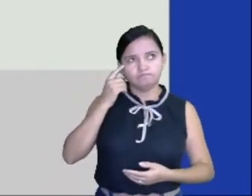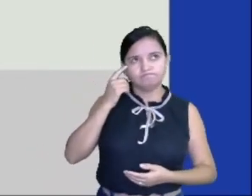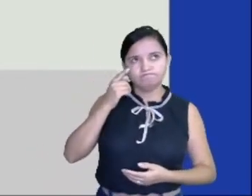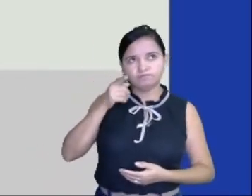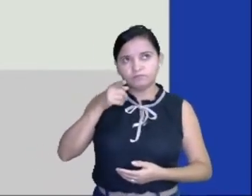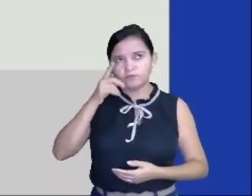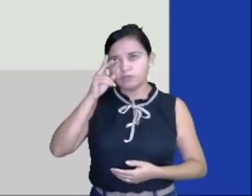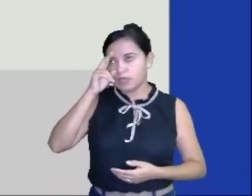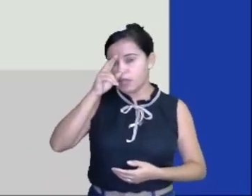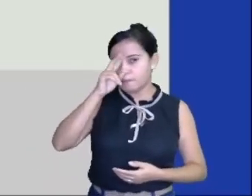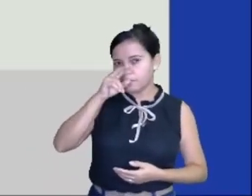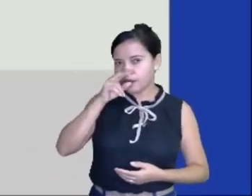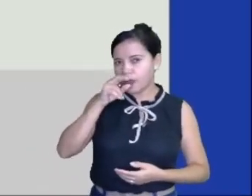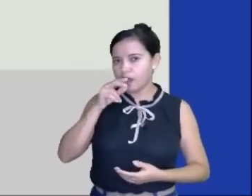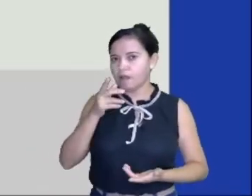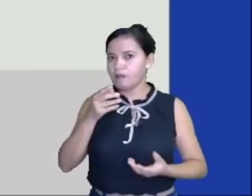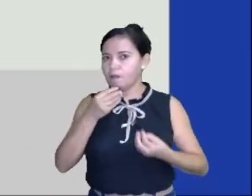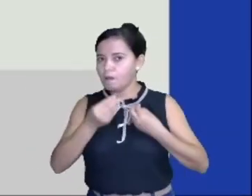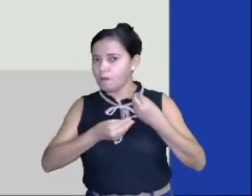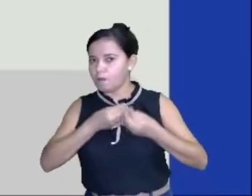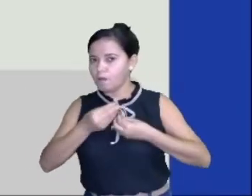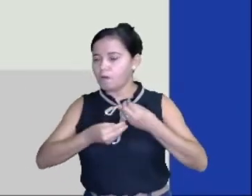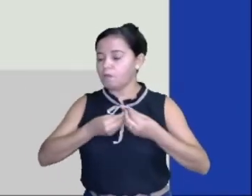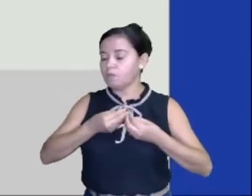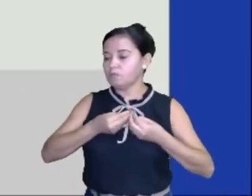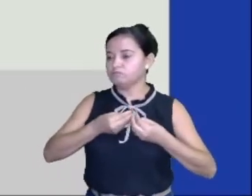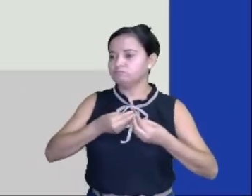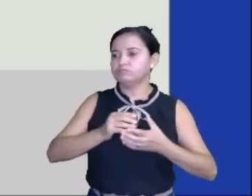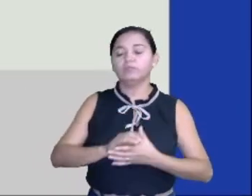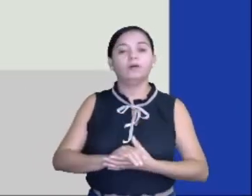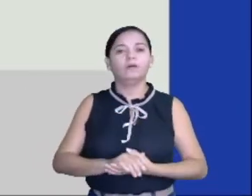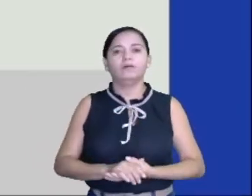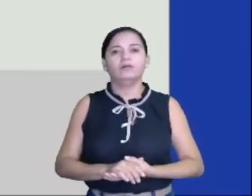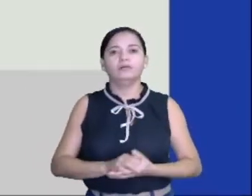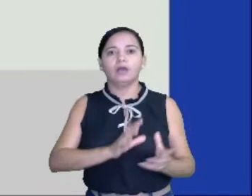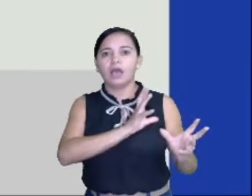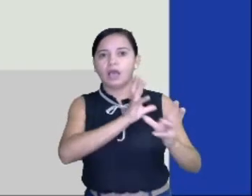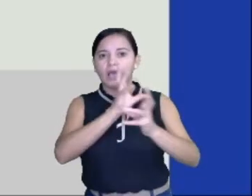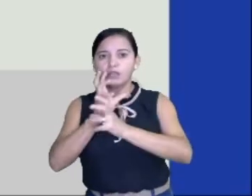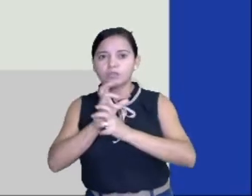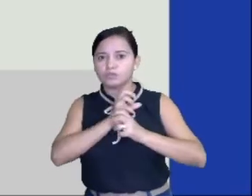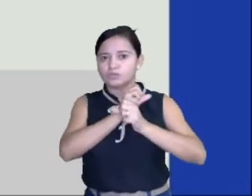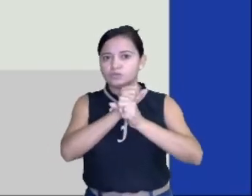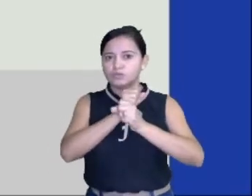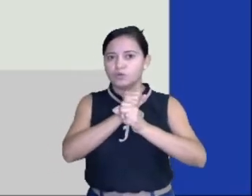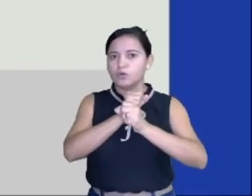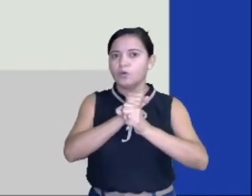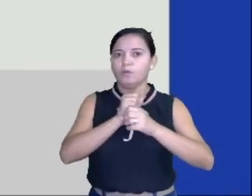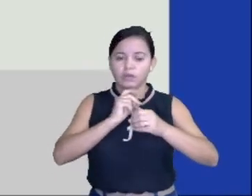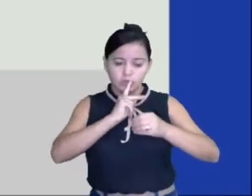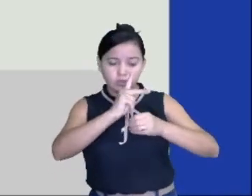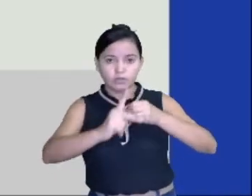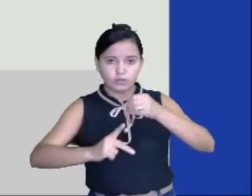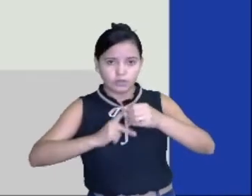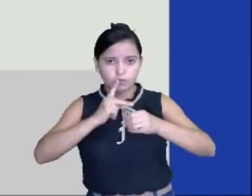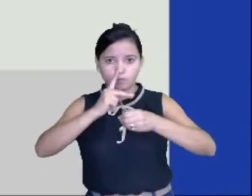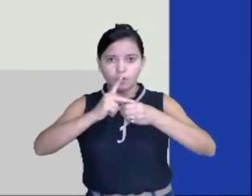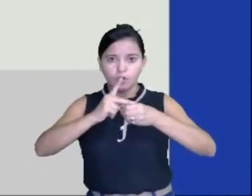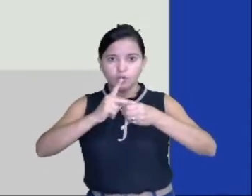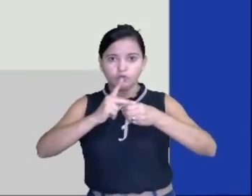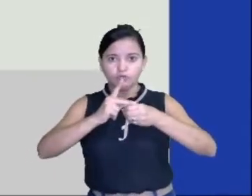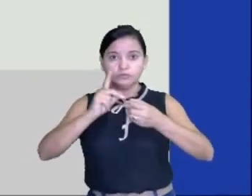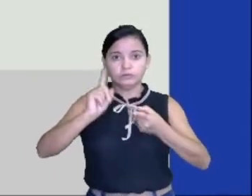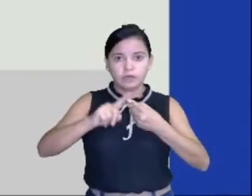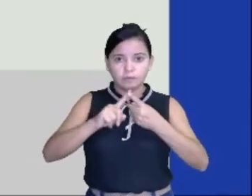reforçar essa ideia. Eu vou pedir aqui para que vocês reforcem essa ideia, que a soma do número de prótons com o número de nêutrons presentes